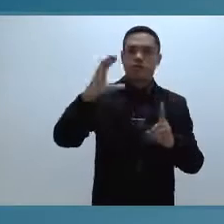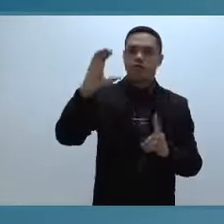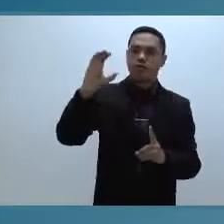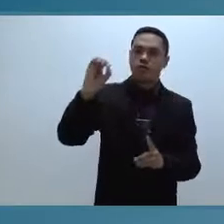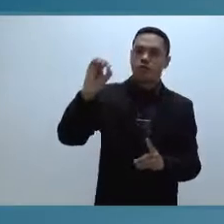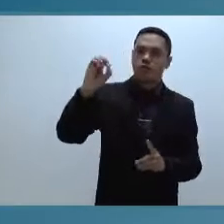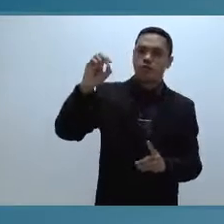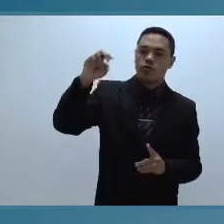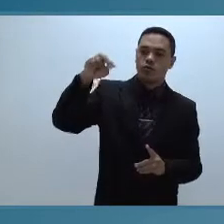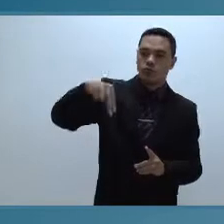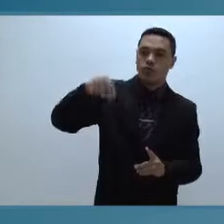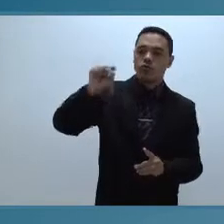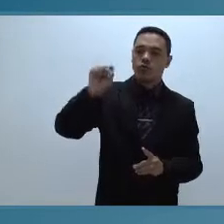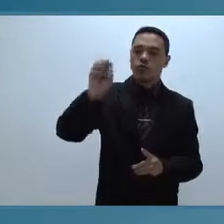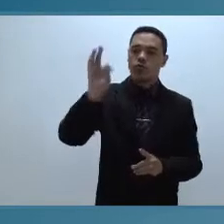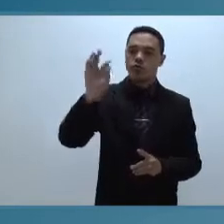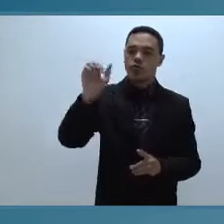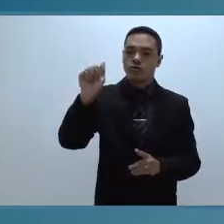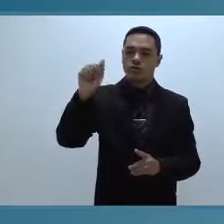ordinária do Tribunal Pleno.